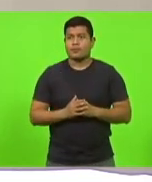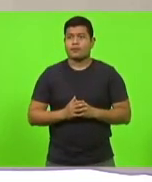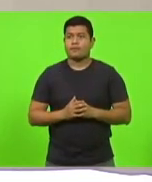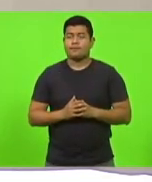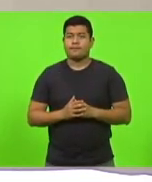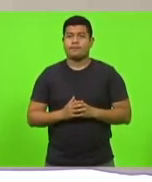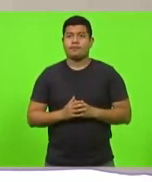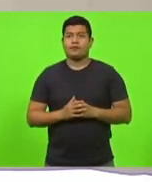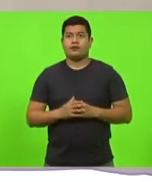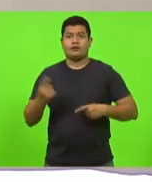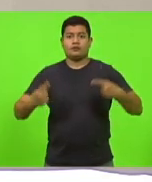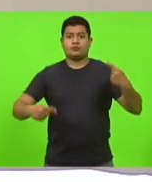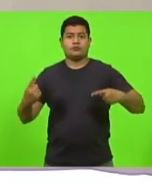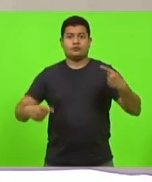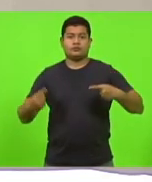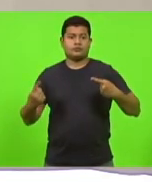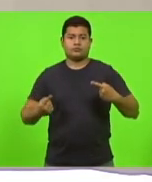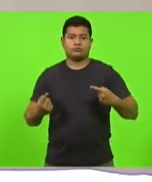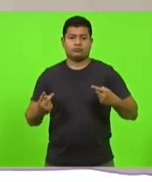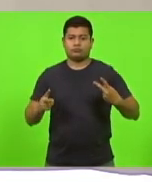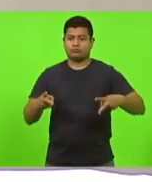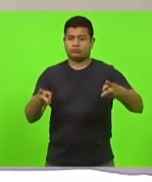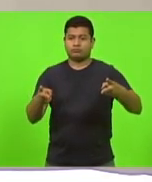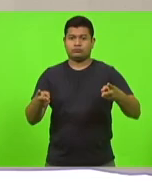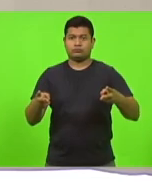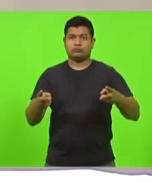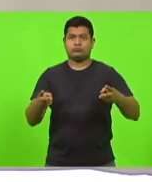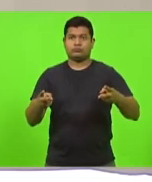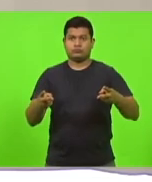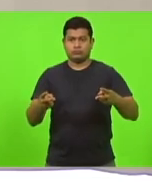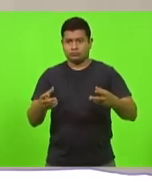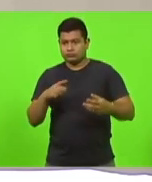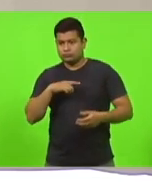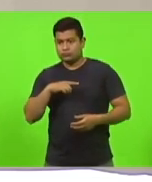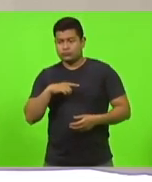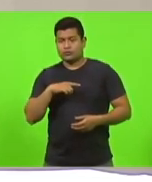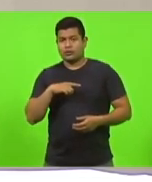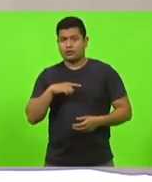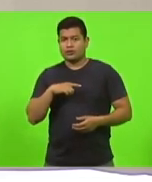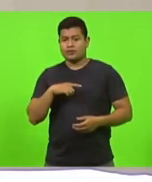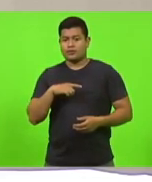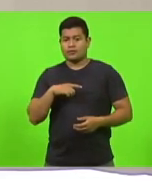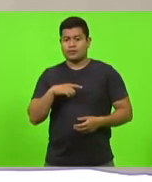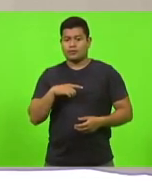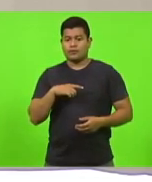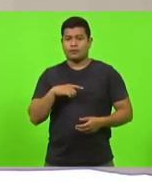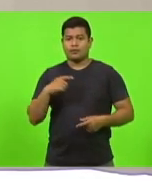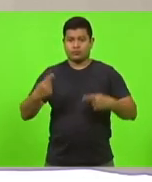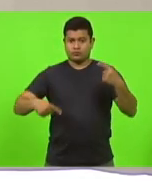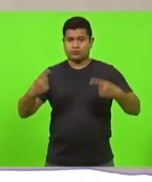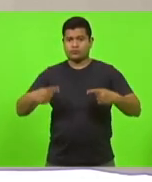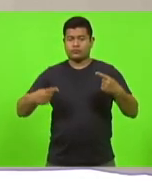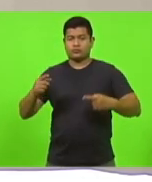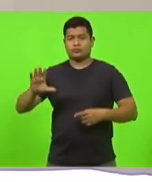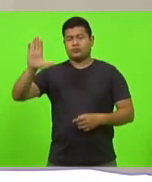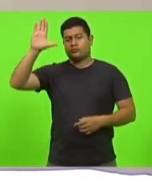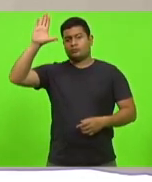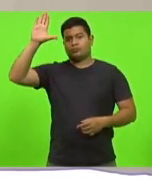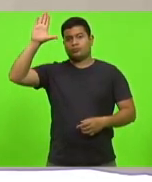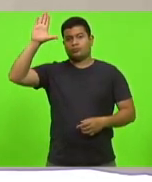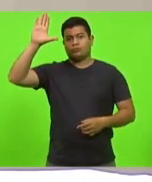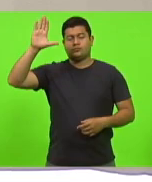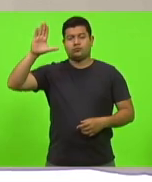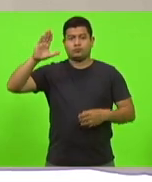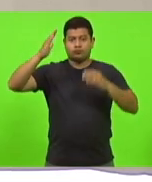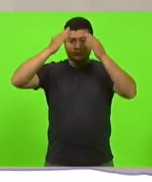Não havendo mais quem queira discutir, para discutir ou para encaminhamento de voto, deputado? Não, discussão. Para discussão, com a palavra líder do governo, deputado